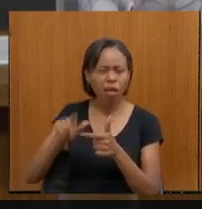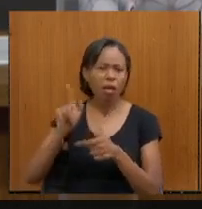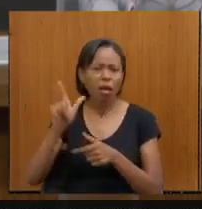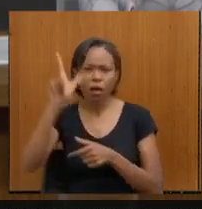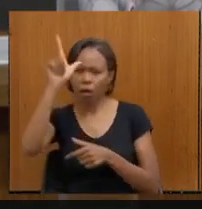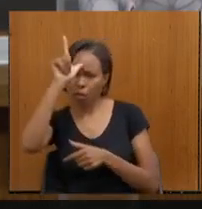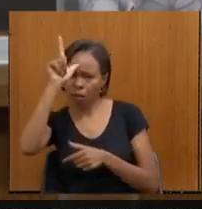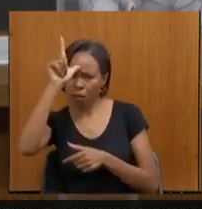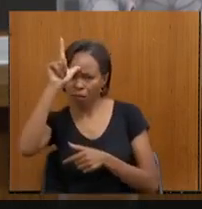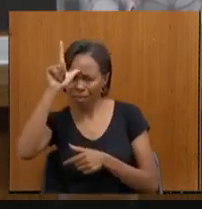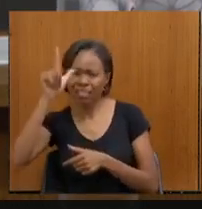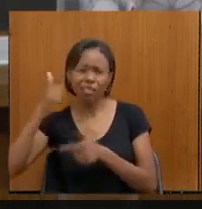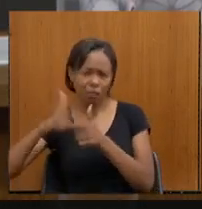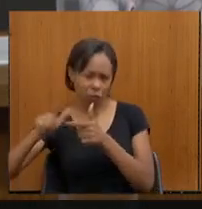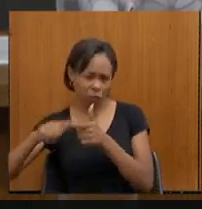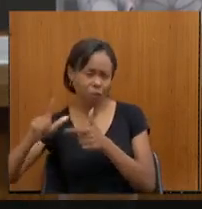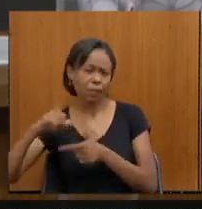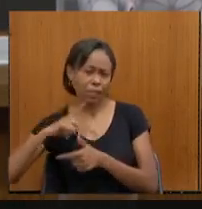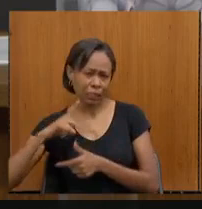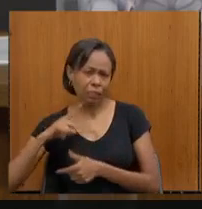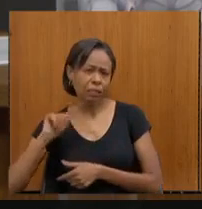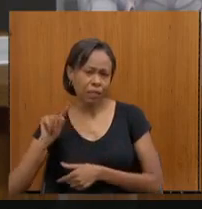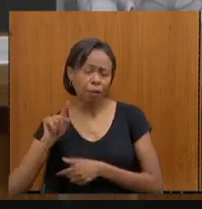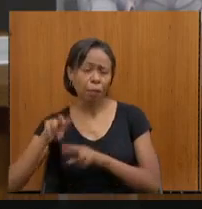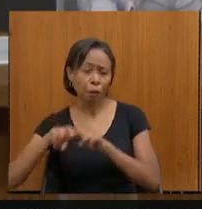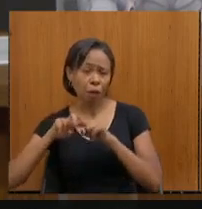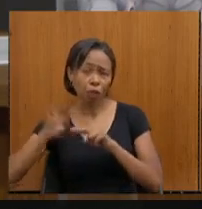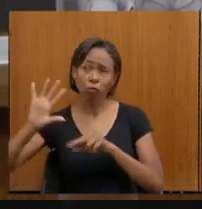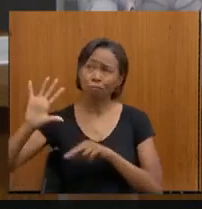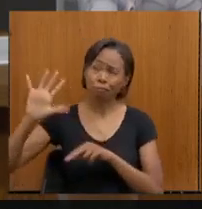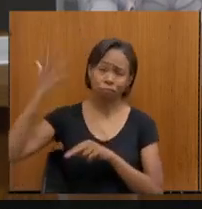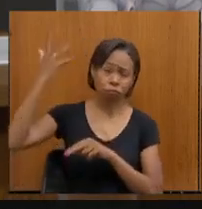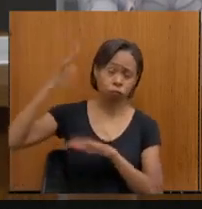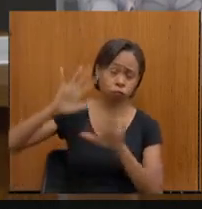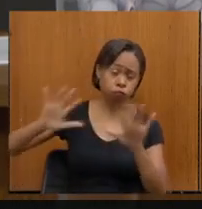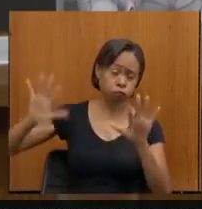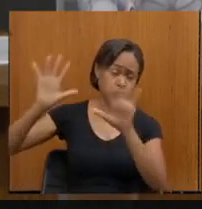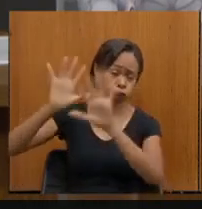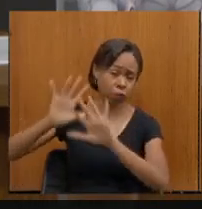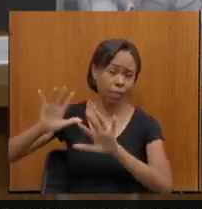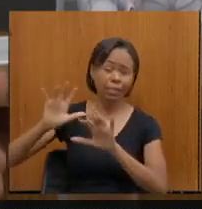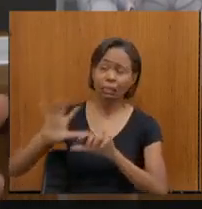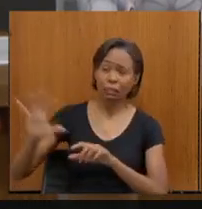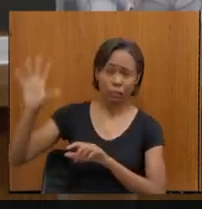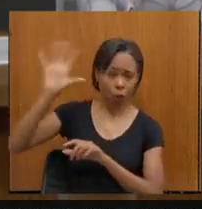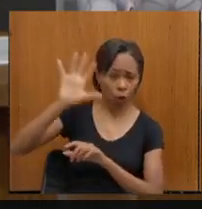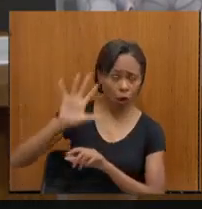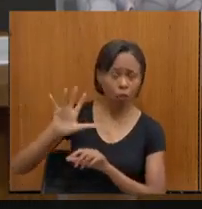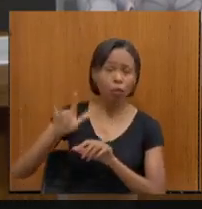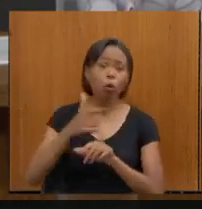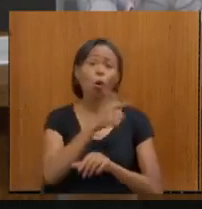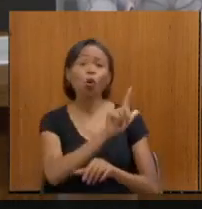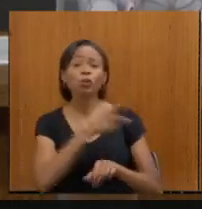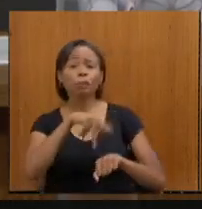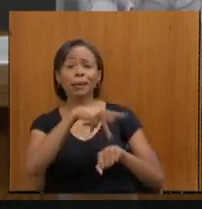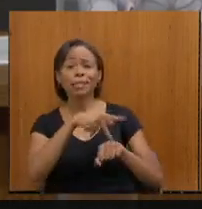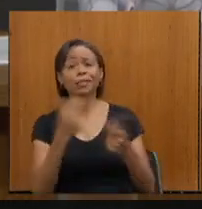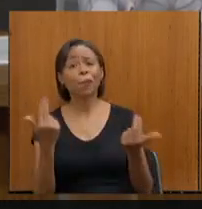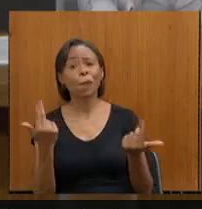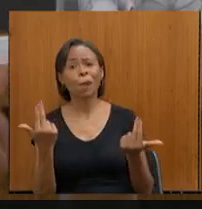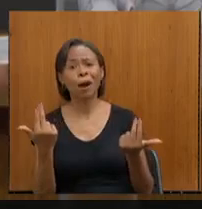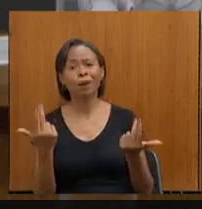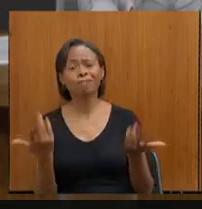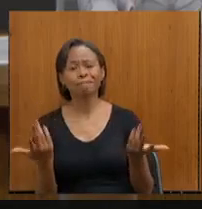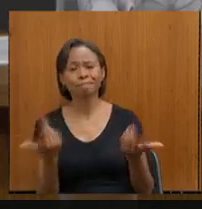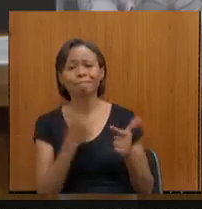a Alemanha está enfrentando com questões climáticas e geográficas outros países também estão enfrentando então